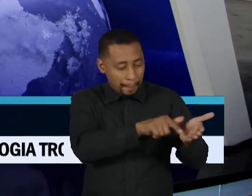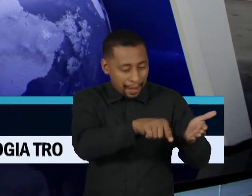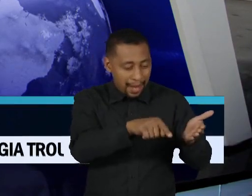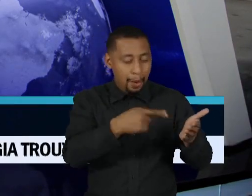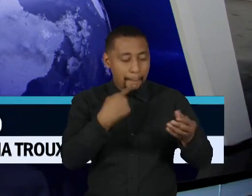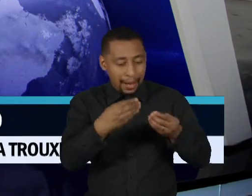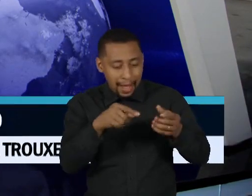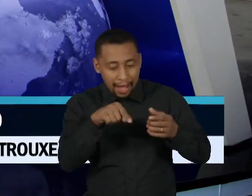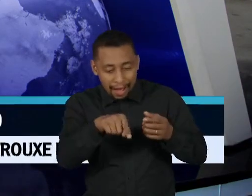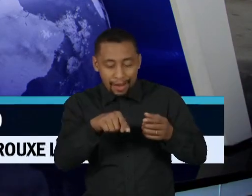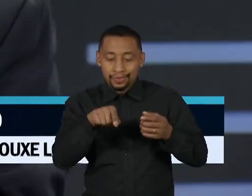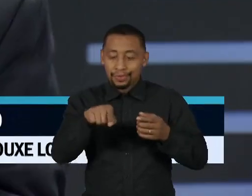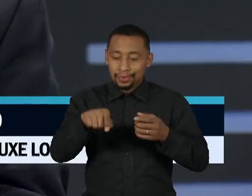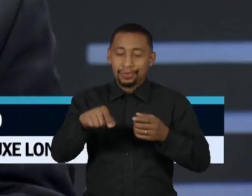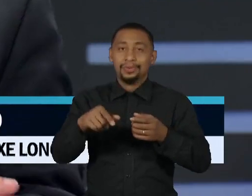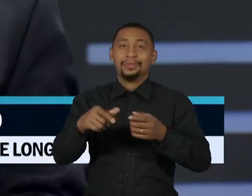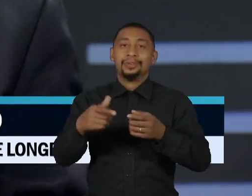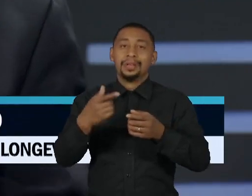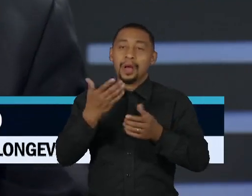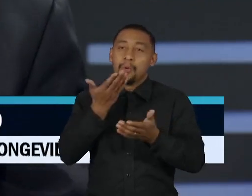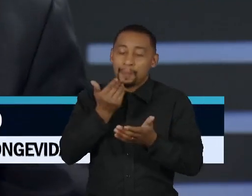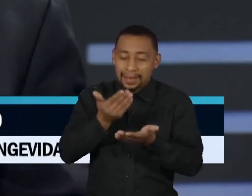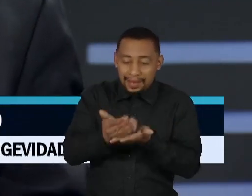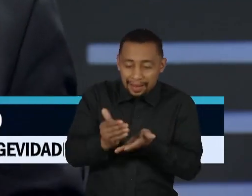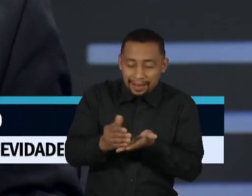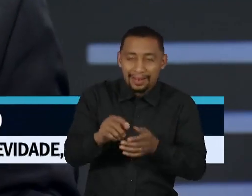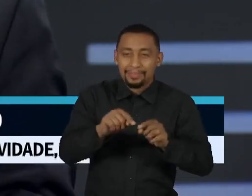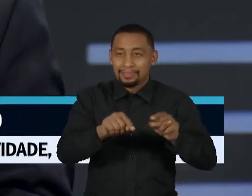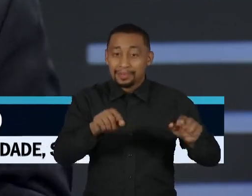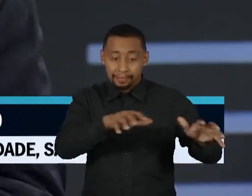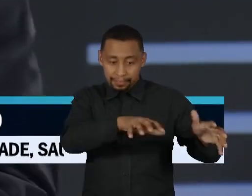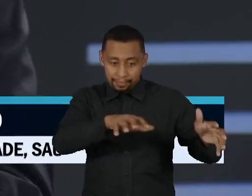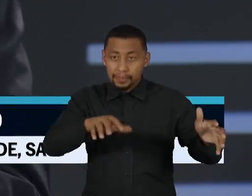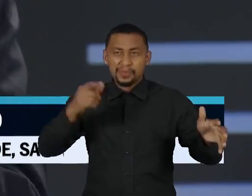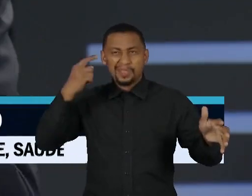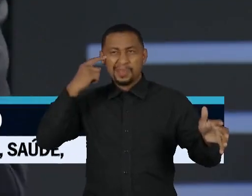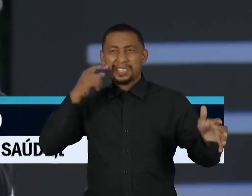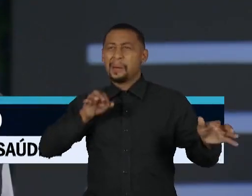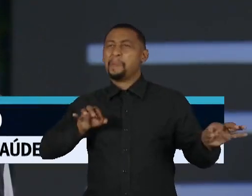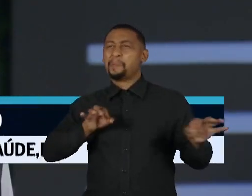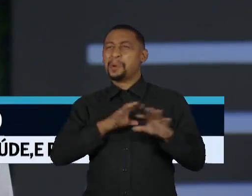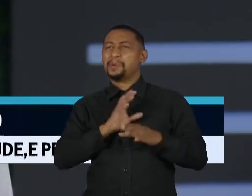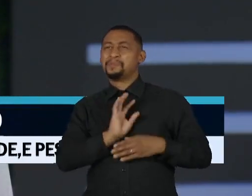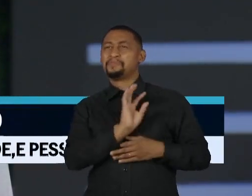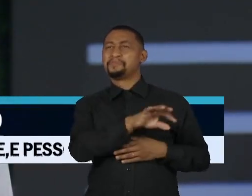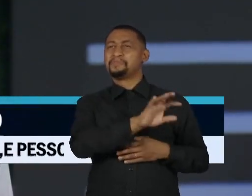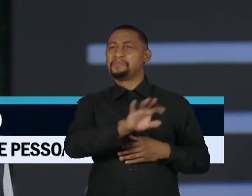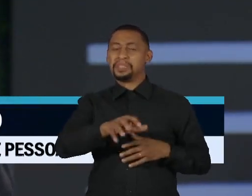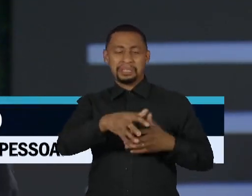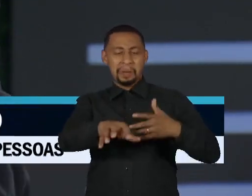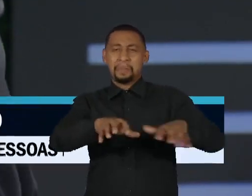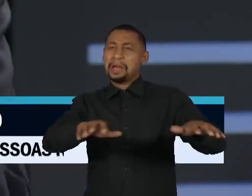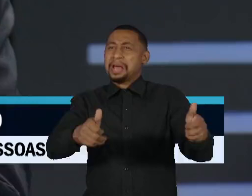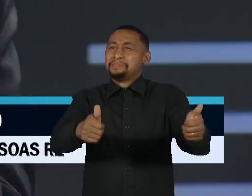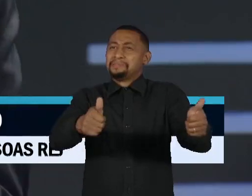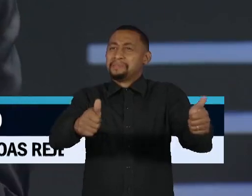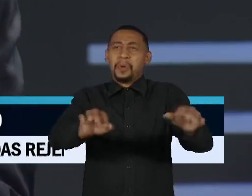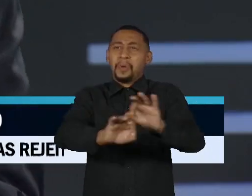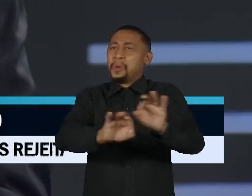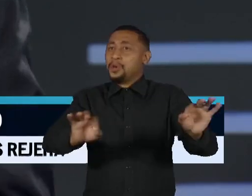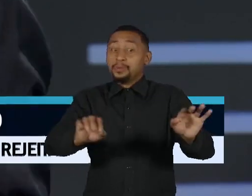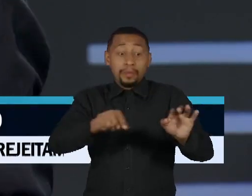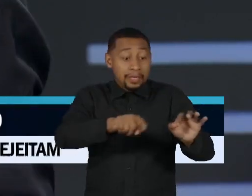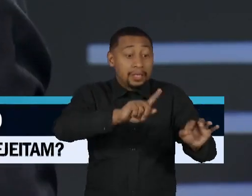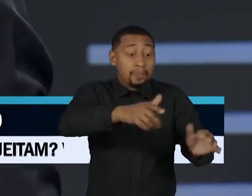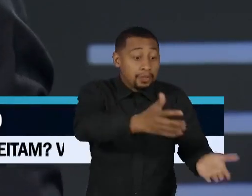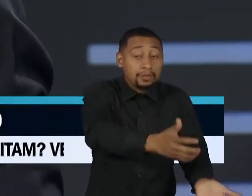é bem assim. Dali vai para algum lugar. E quando você recicla, até materiais eletrônicos que você põe e tal, aonde